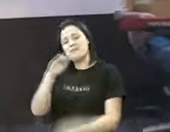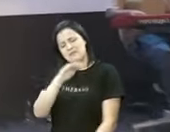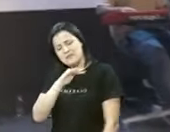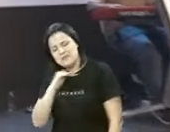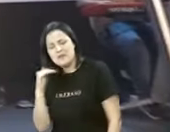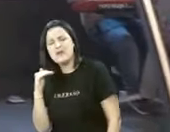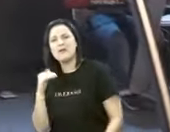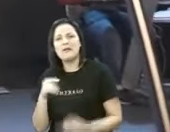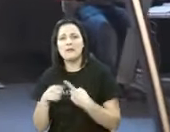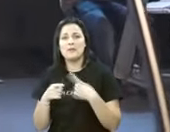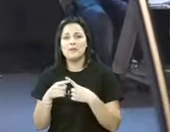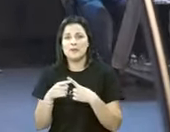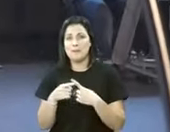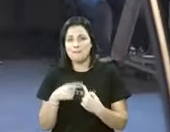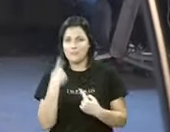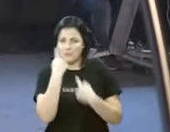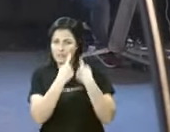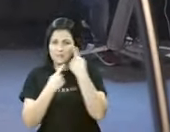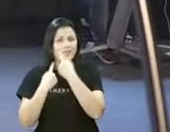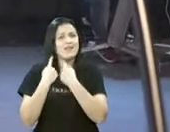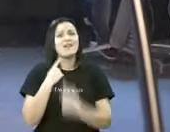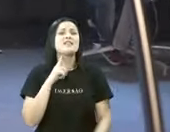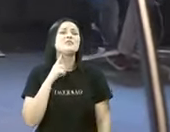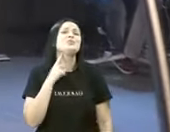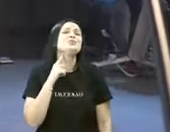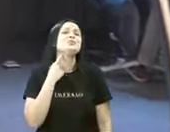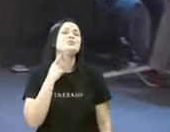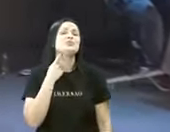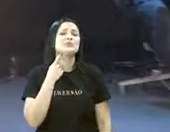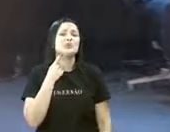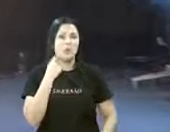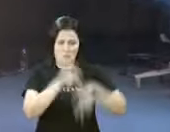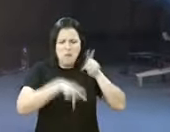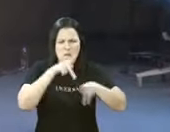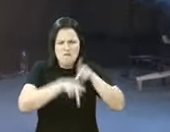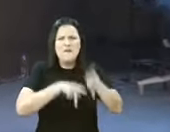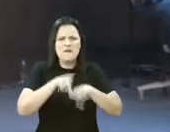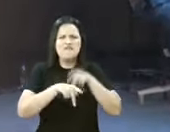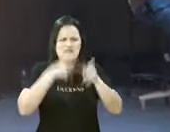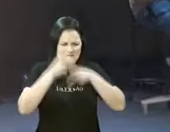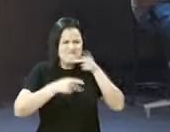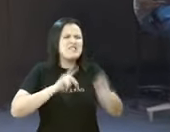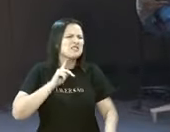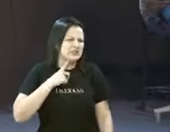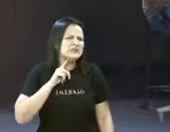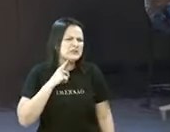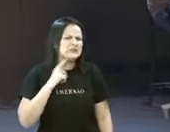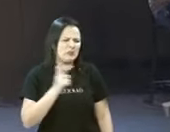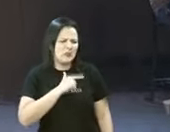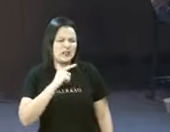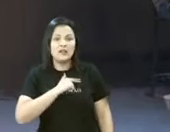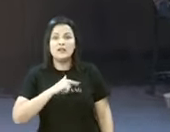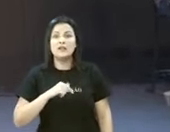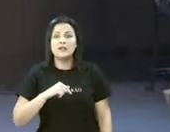porque eu sou um homem de lábios impuros e eu habito no meio de um povo de lábios impuros e os meus olhos viram o rei. Ai